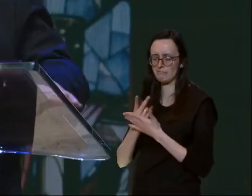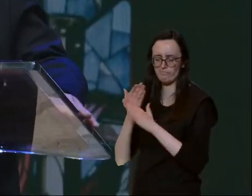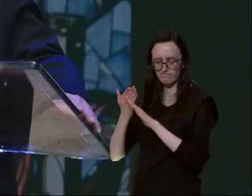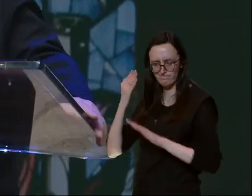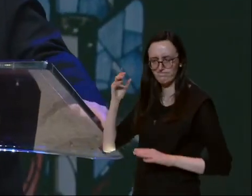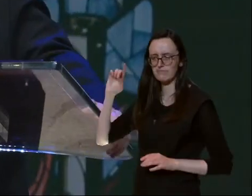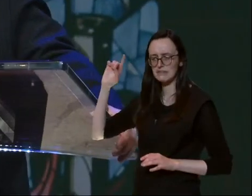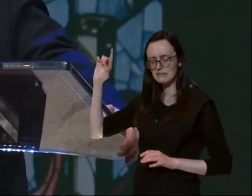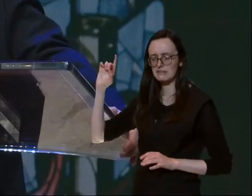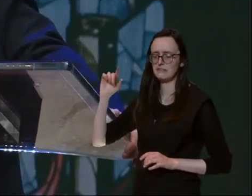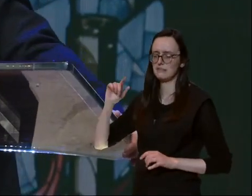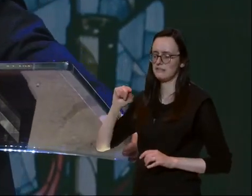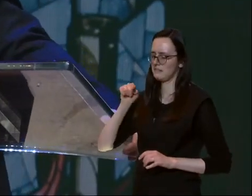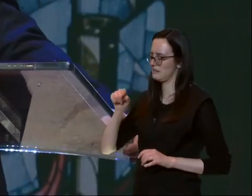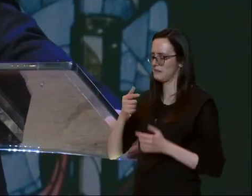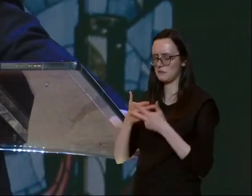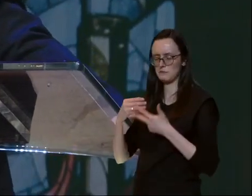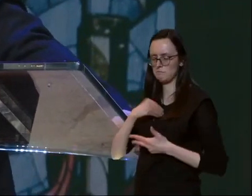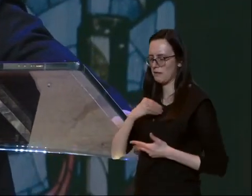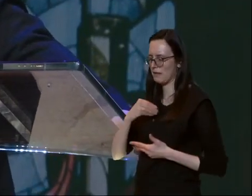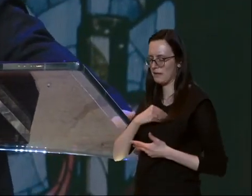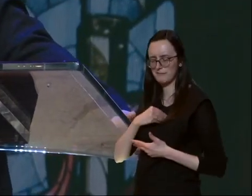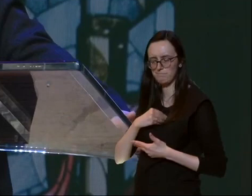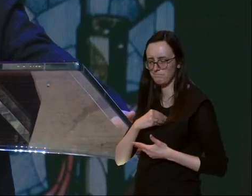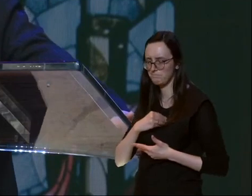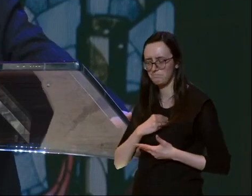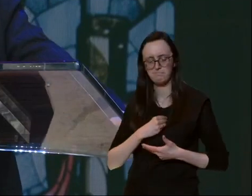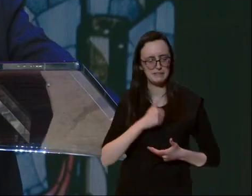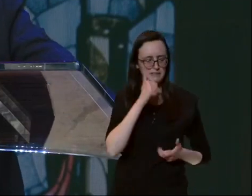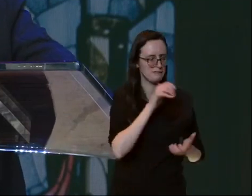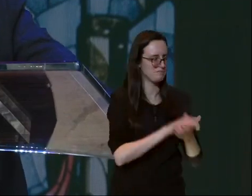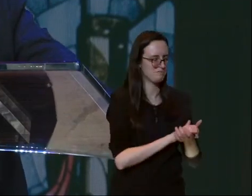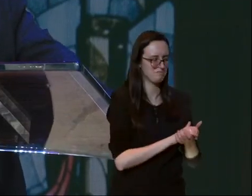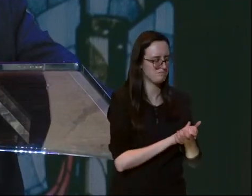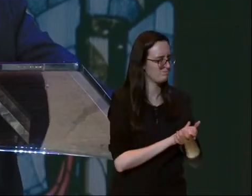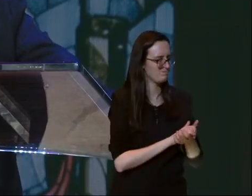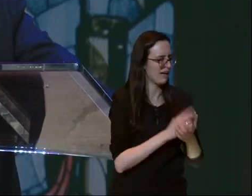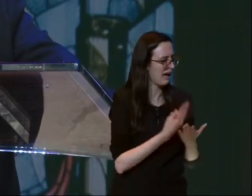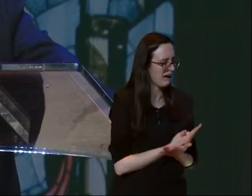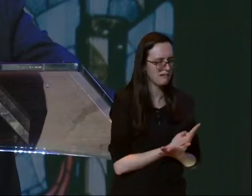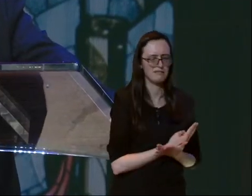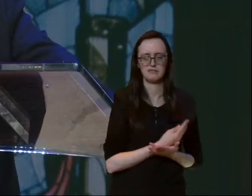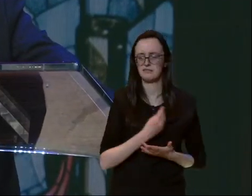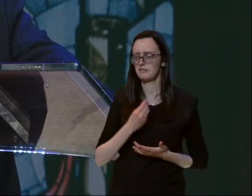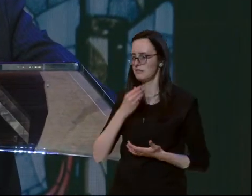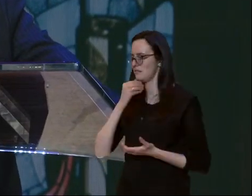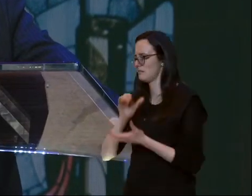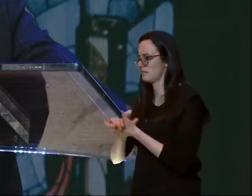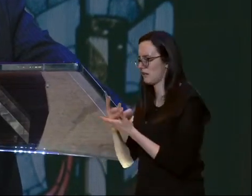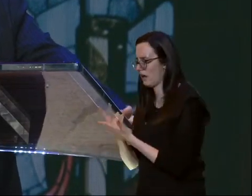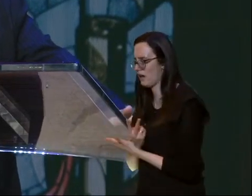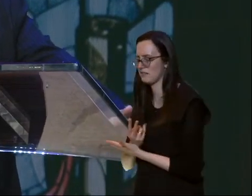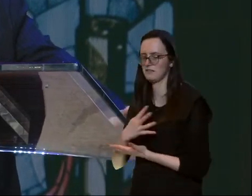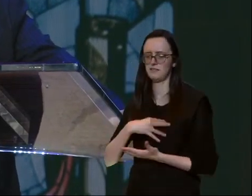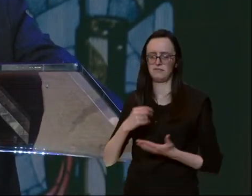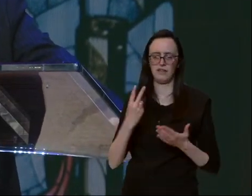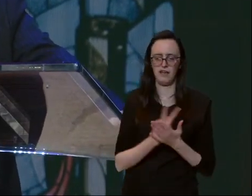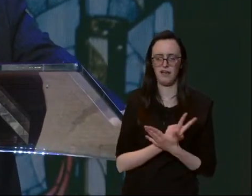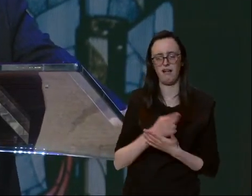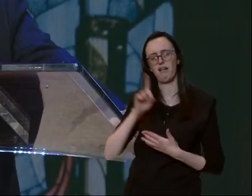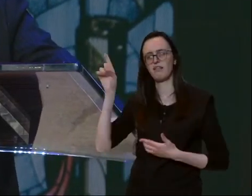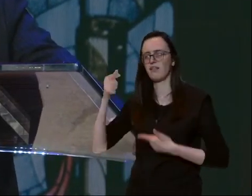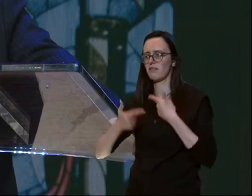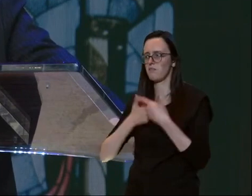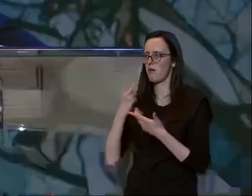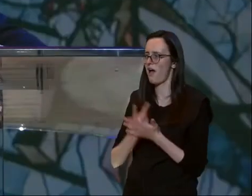que atrapalha a tua comunhão com a esposa, com o esposo, com os filhos, lá no